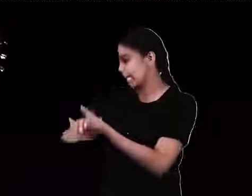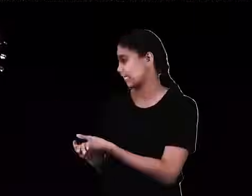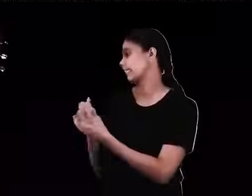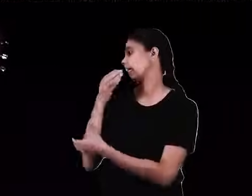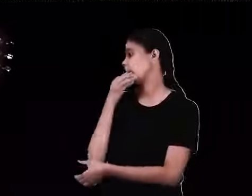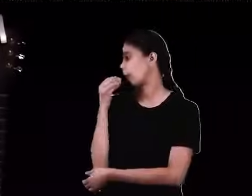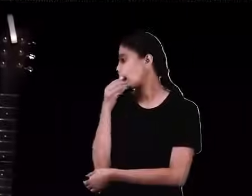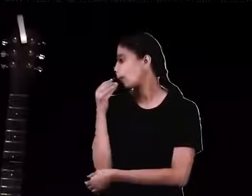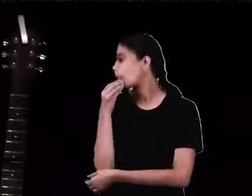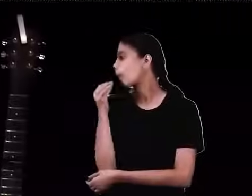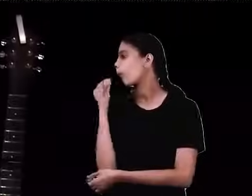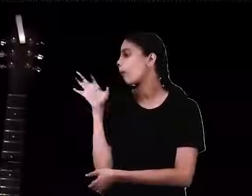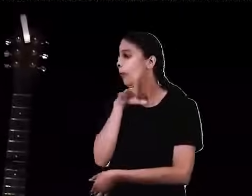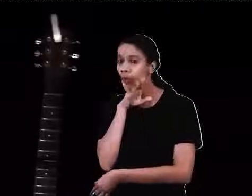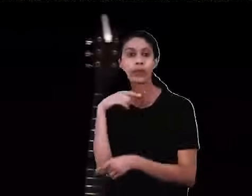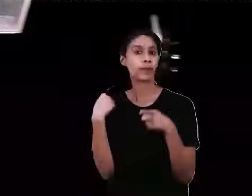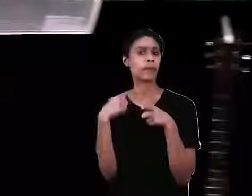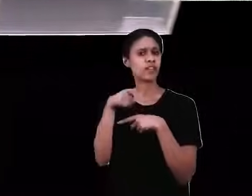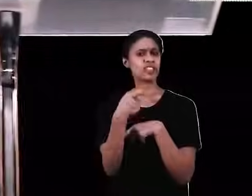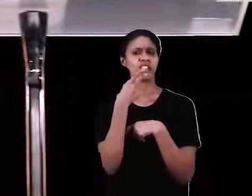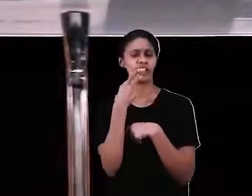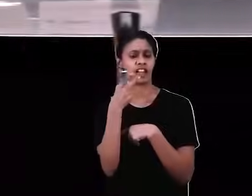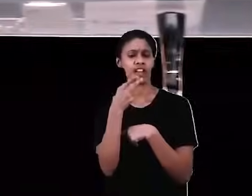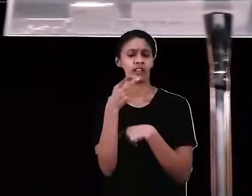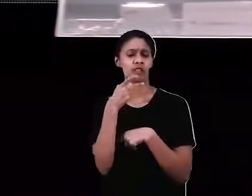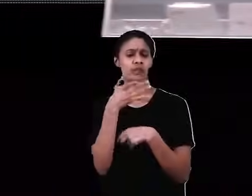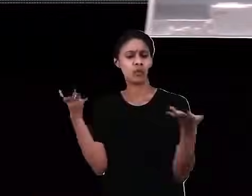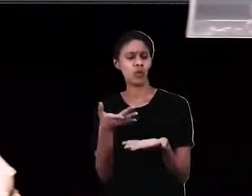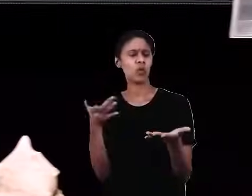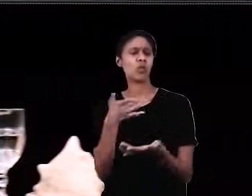senhora resolveu falar essa pregação hoje? Porque eu, por causa de uma pessoa.